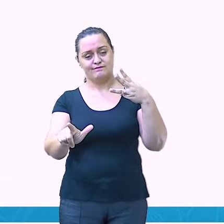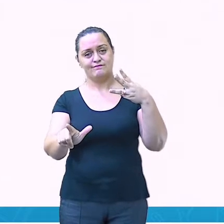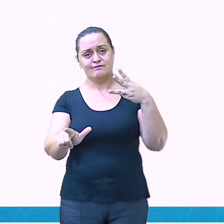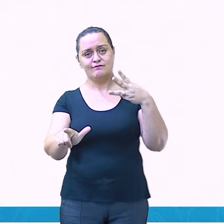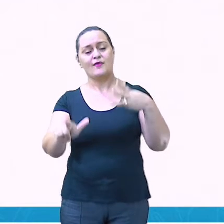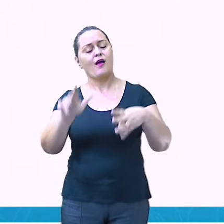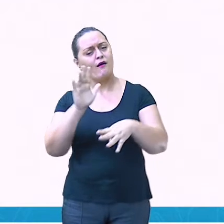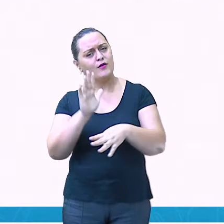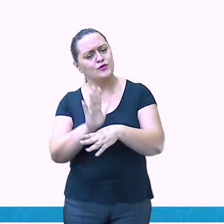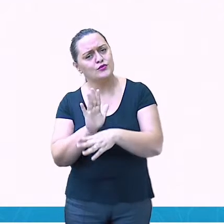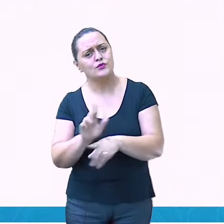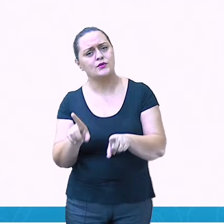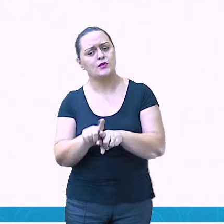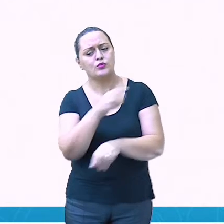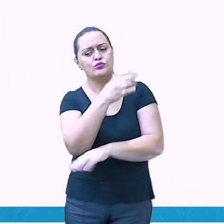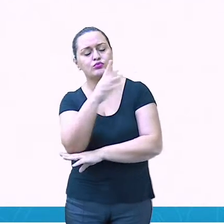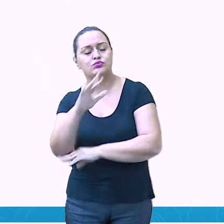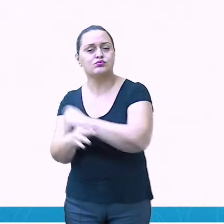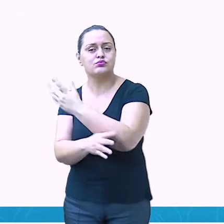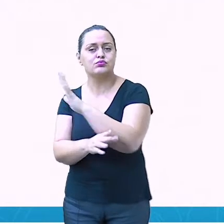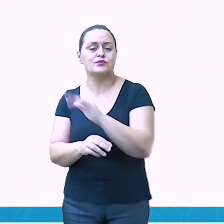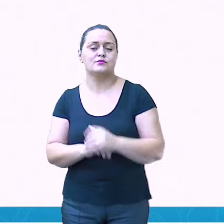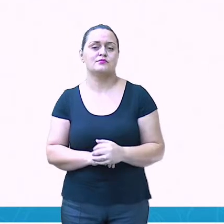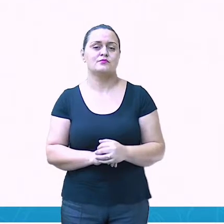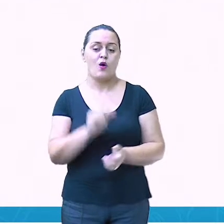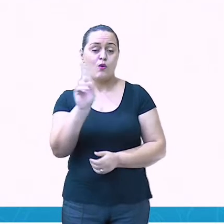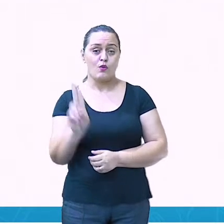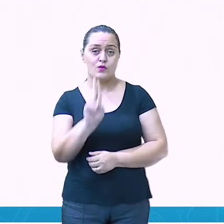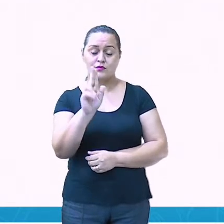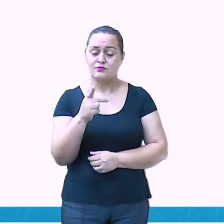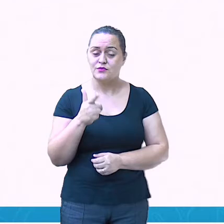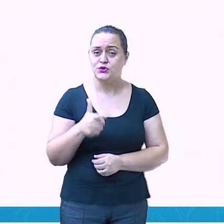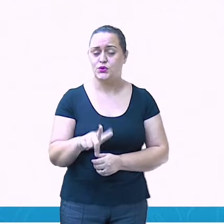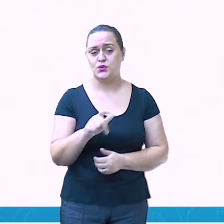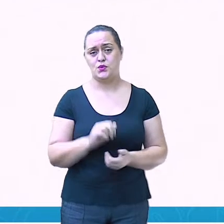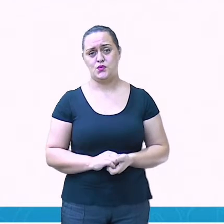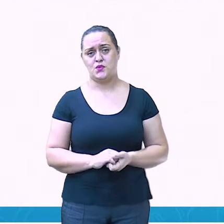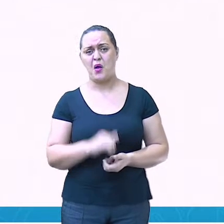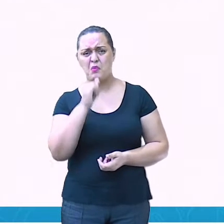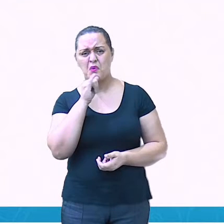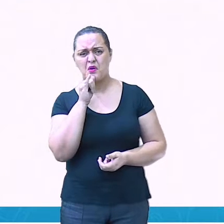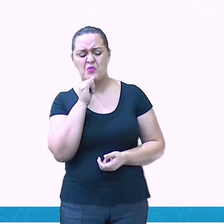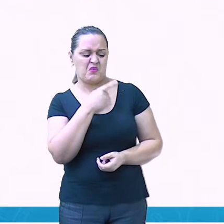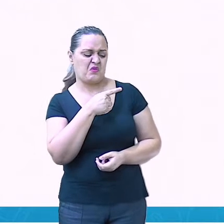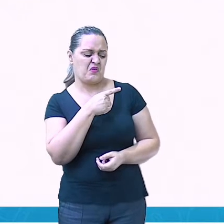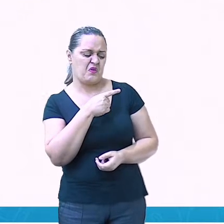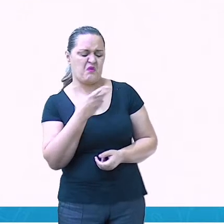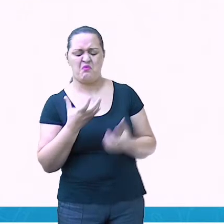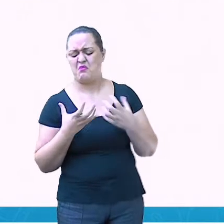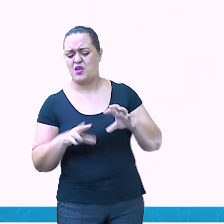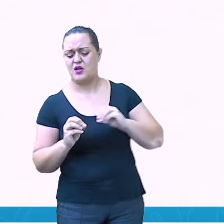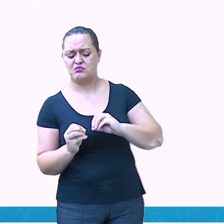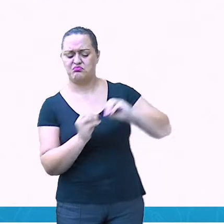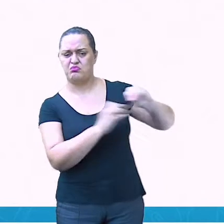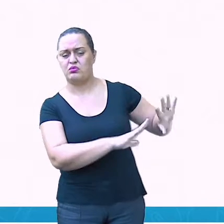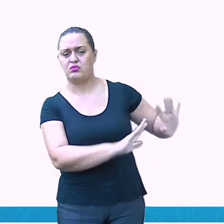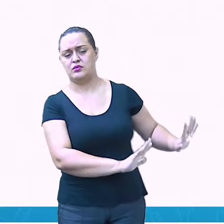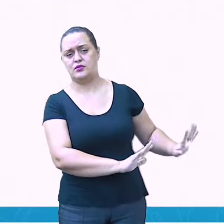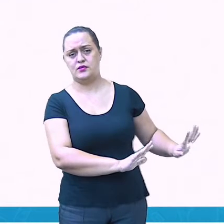Simplesmente descarta aquilo como se não tivesse mais utilidade alguma. E se a gente pensar um pouquinho, pode não ter